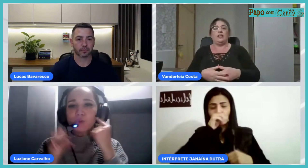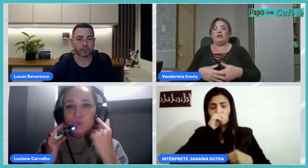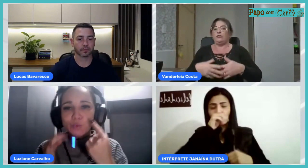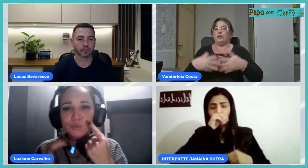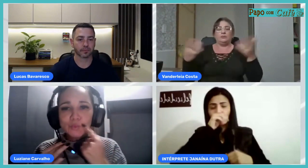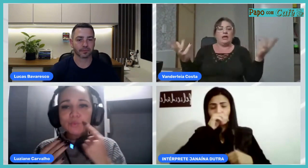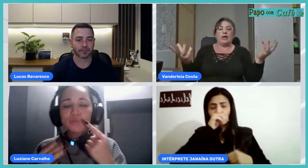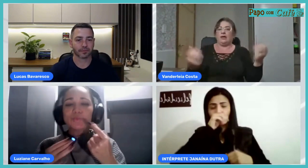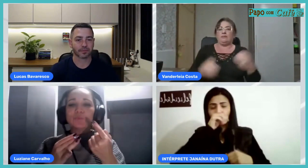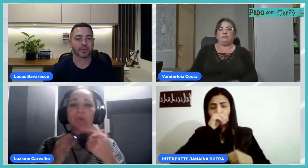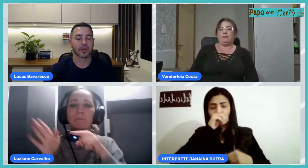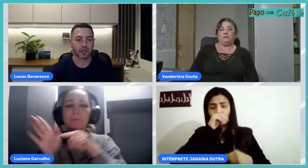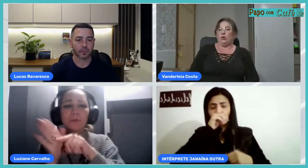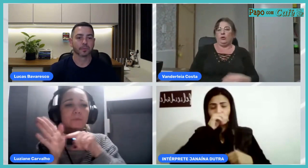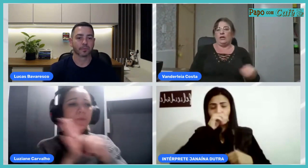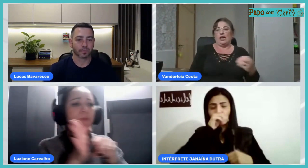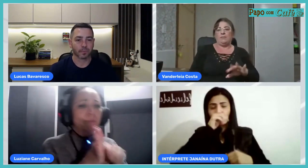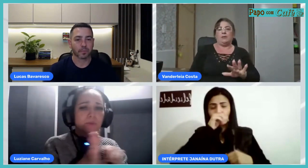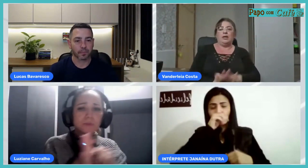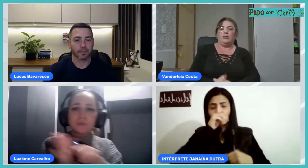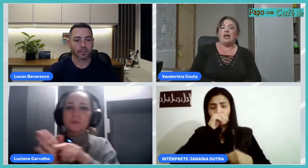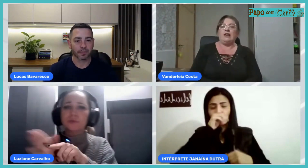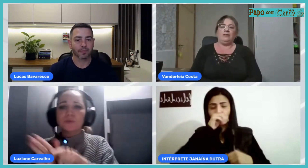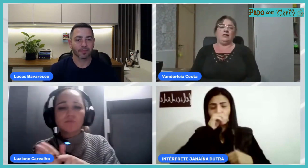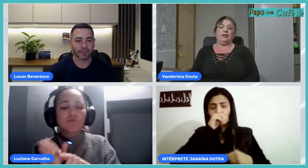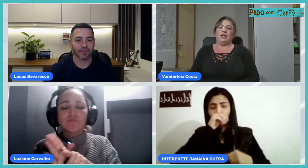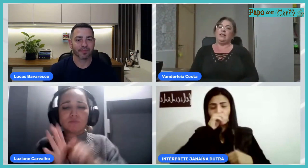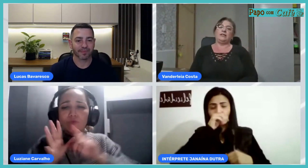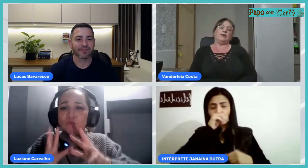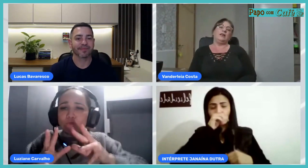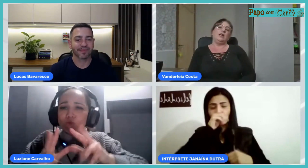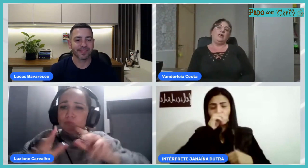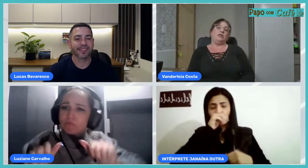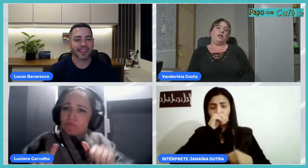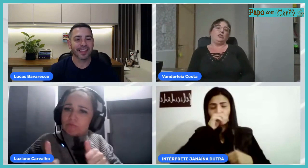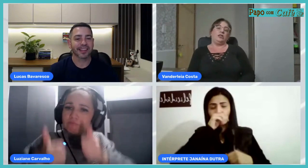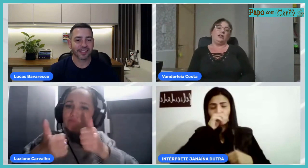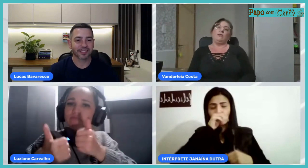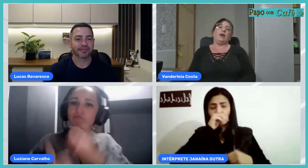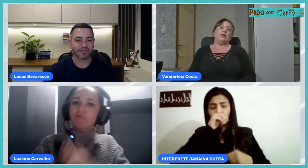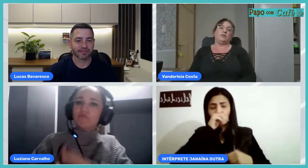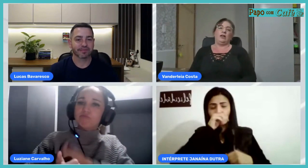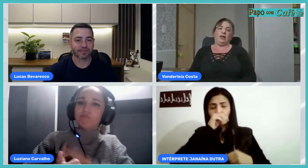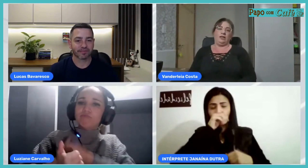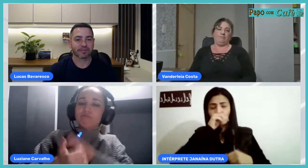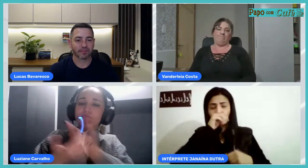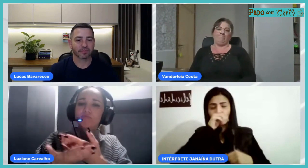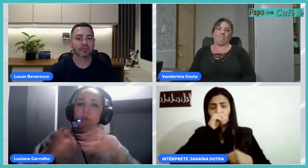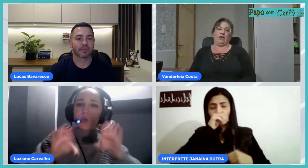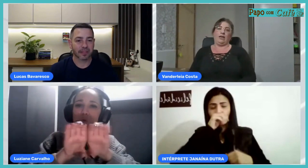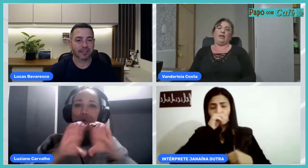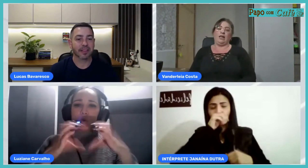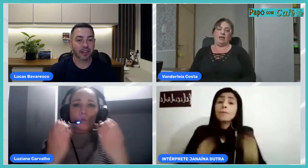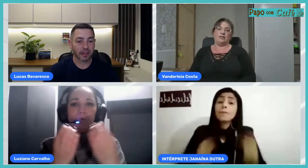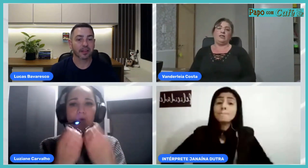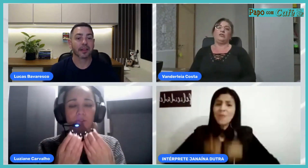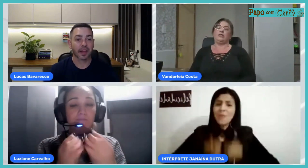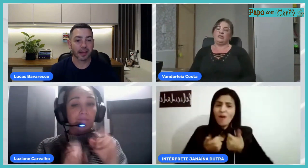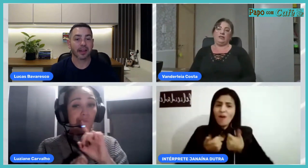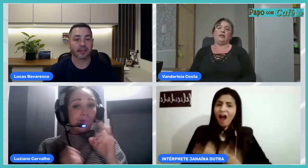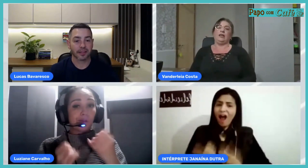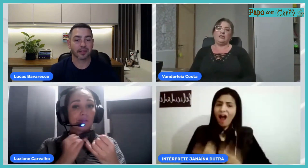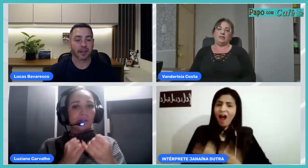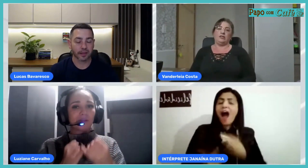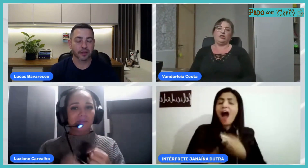questionem, né? Tudo que puder colocar para melhorar a vida deles, E, gente, não é só lei. Né? A lei